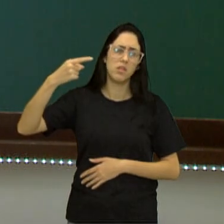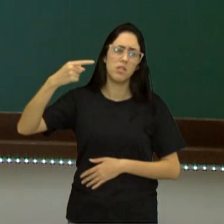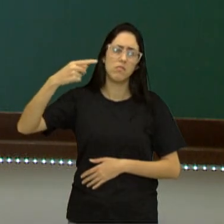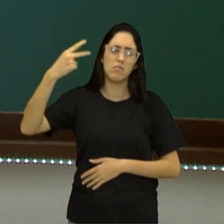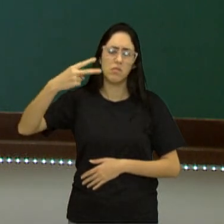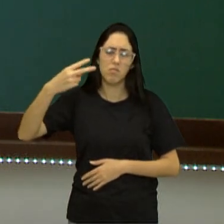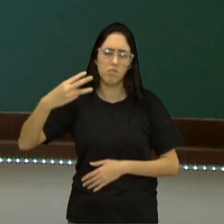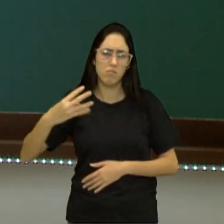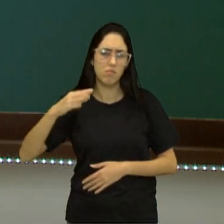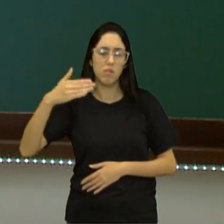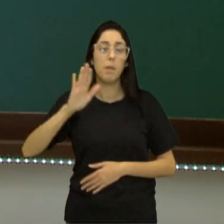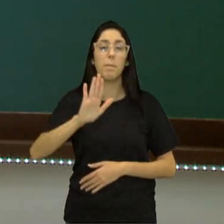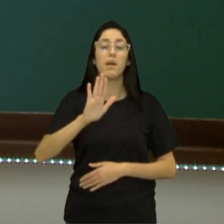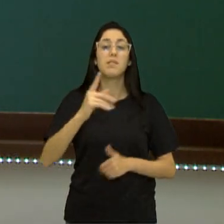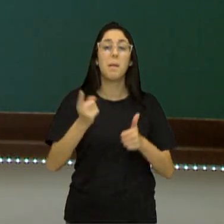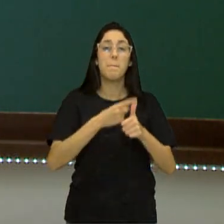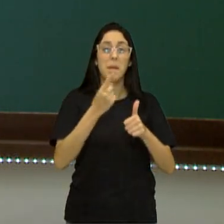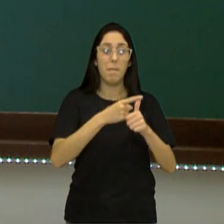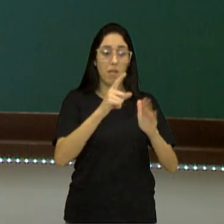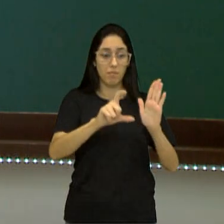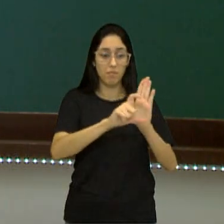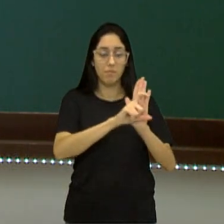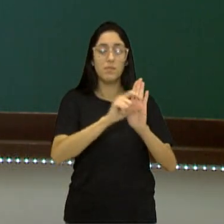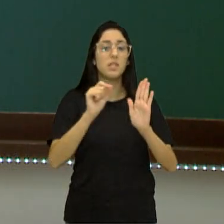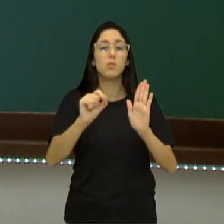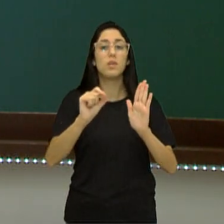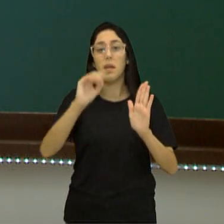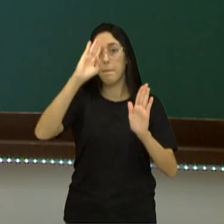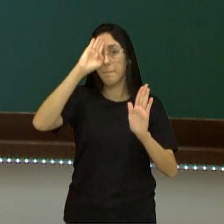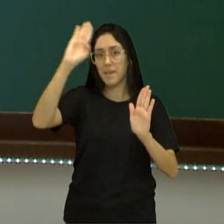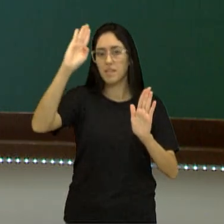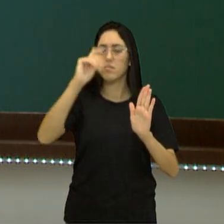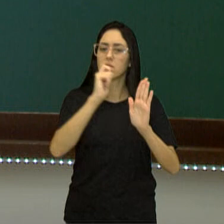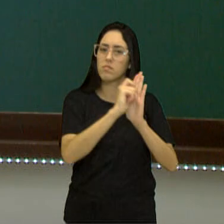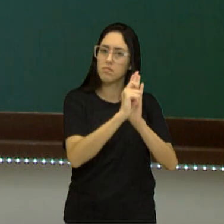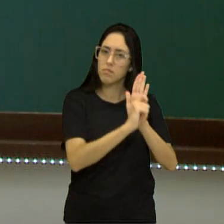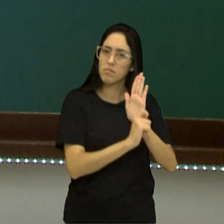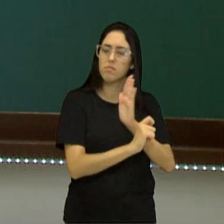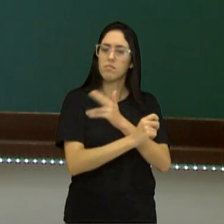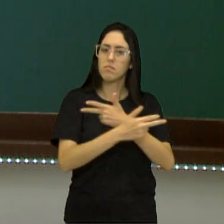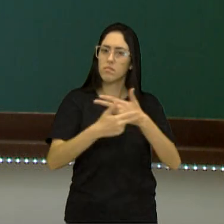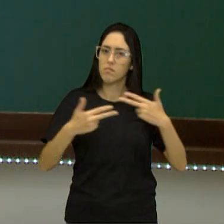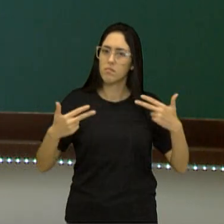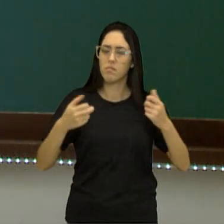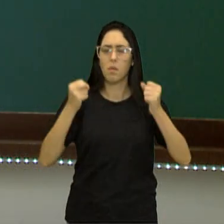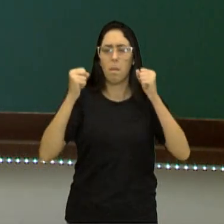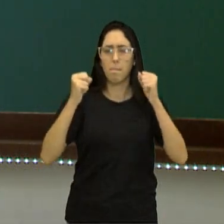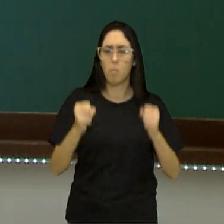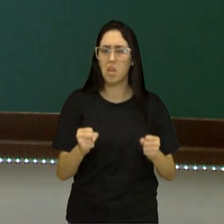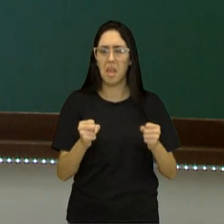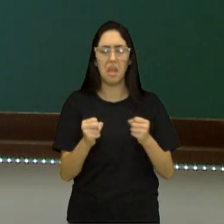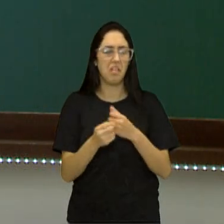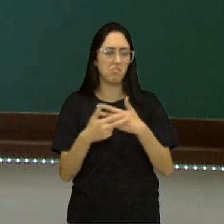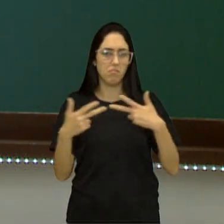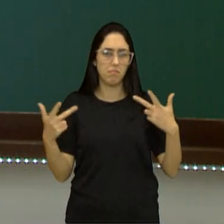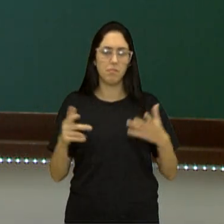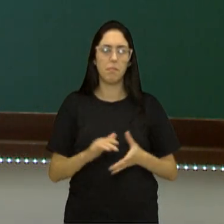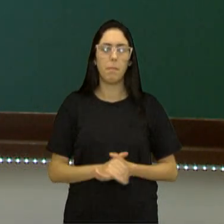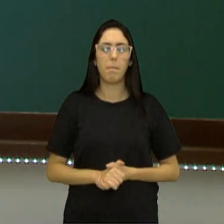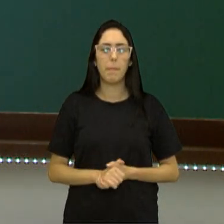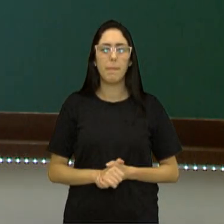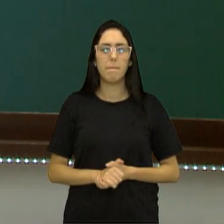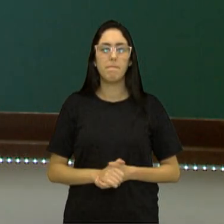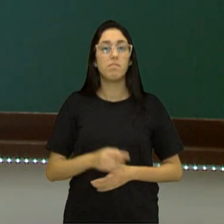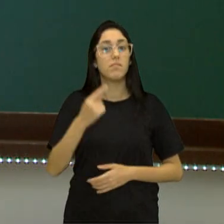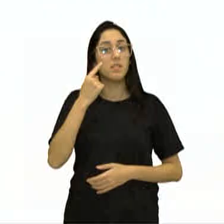ideia principal, o que você vai escrever? Qual é a definição dele? Ideias secundárias, quem sabe alguns poderes, o que ele faz? Verificar se